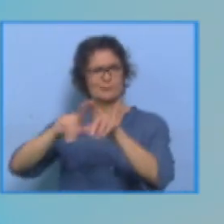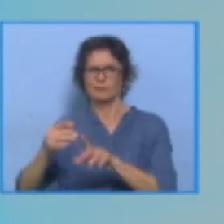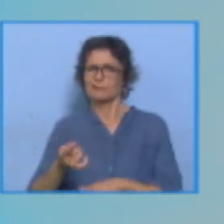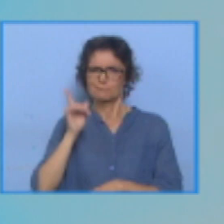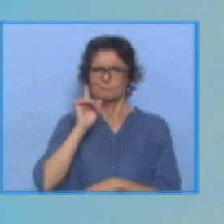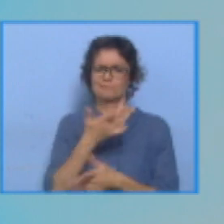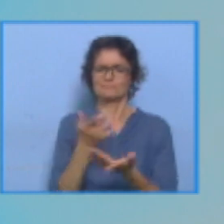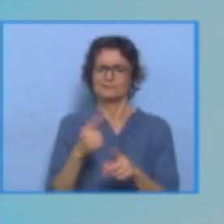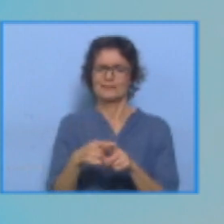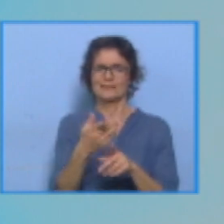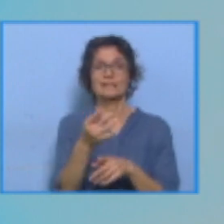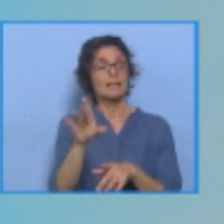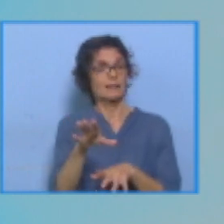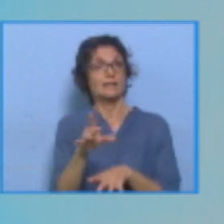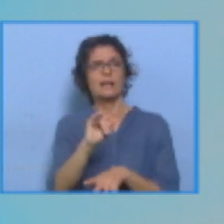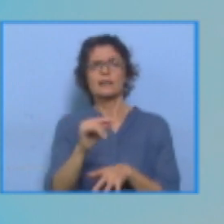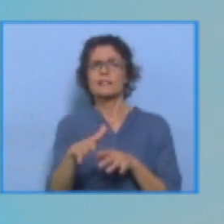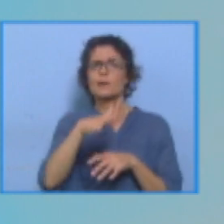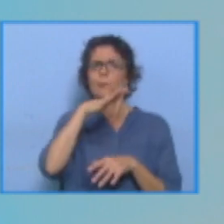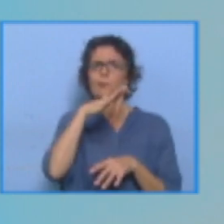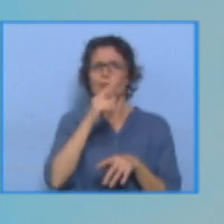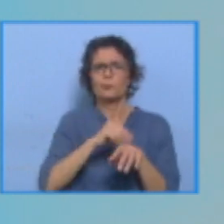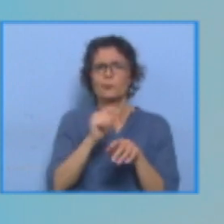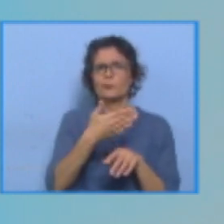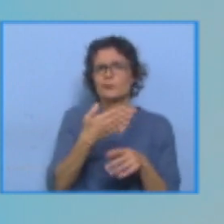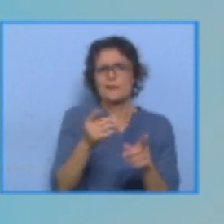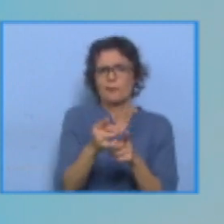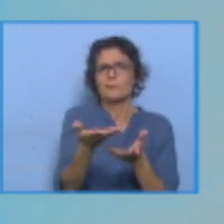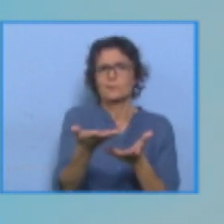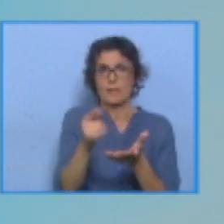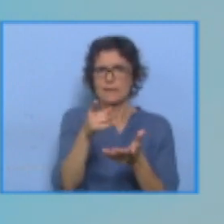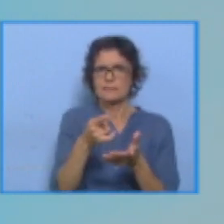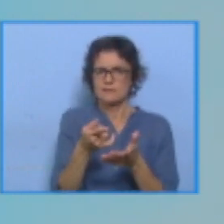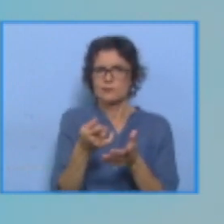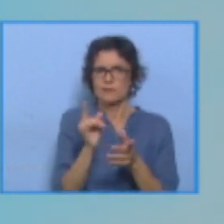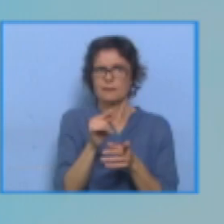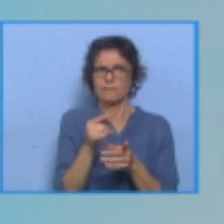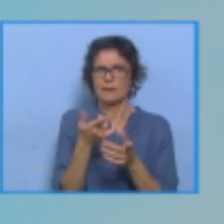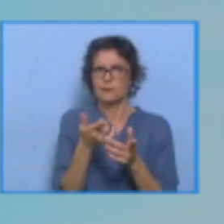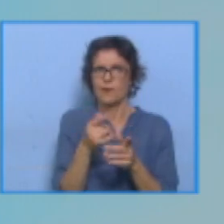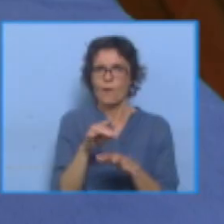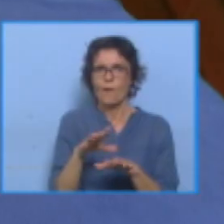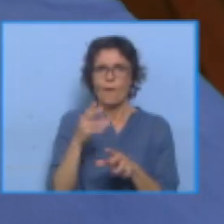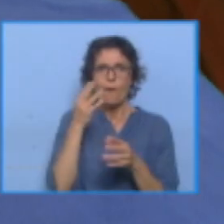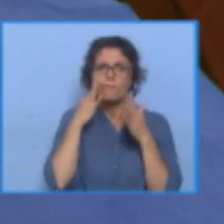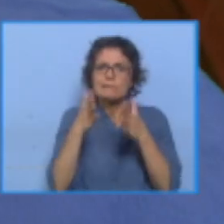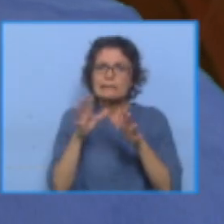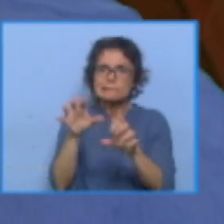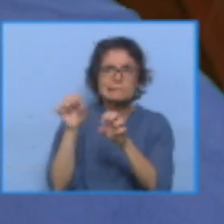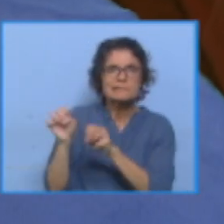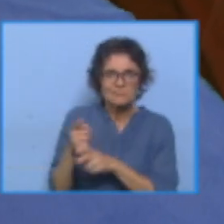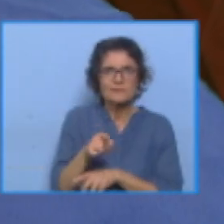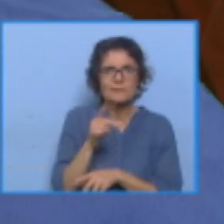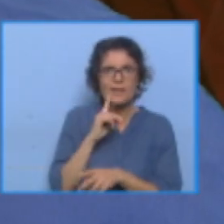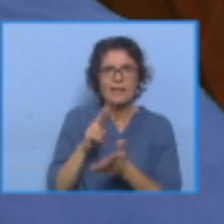pena reter que estas comunicações curtas acabam por ser mais eficaz e prender mais a atenção das